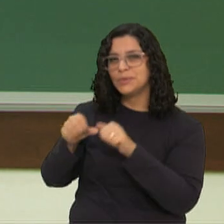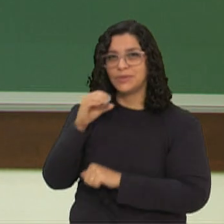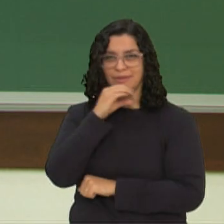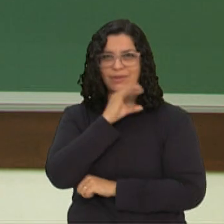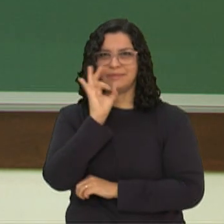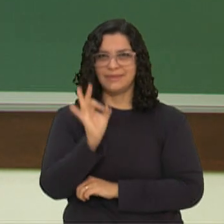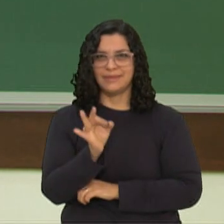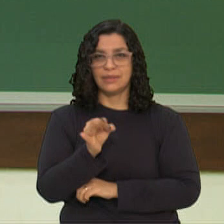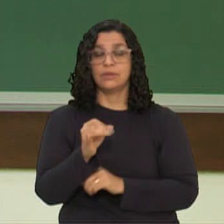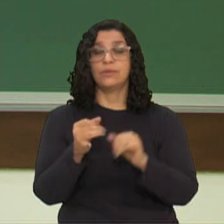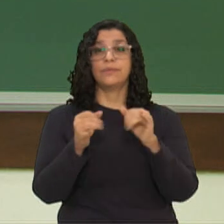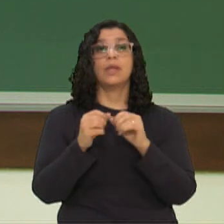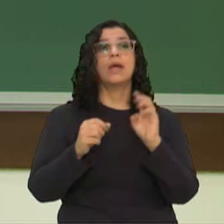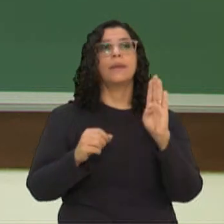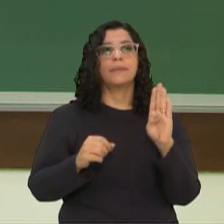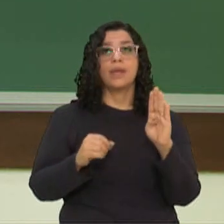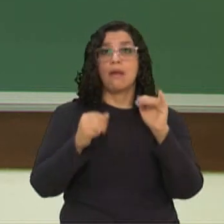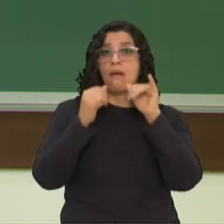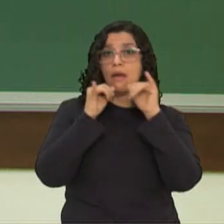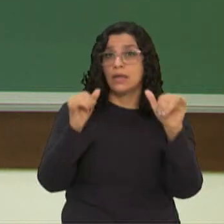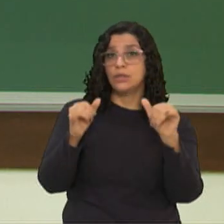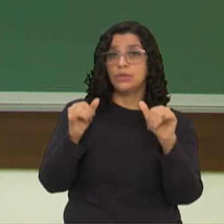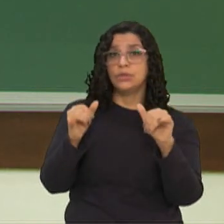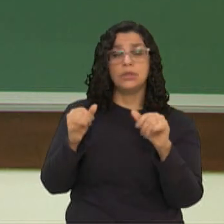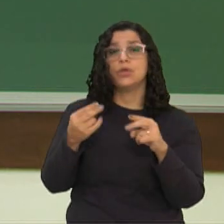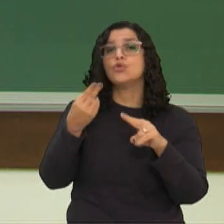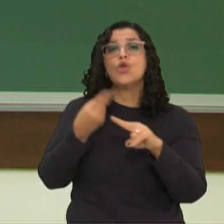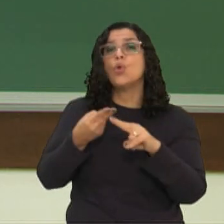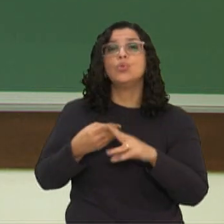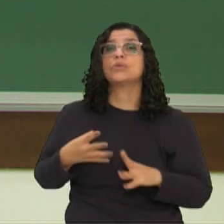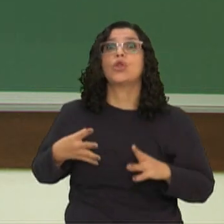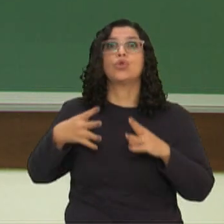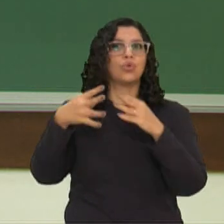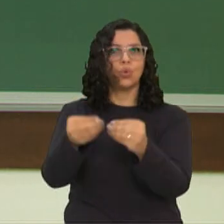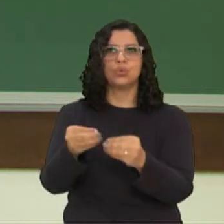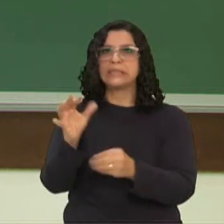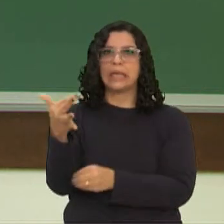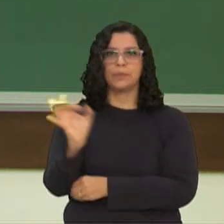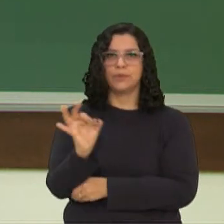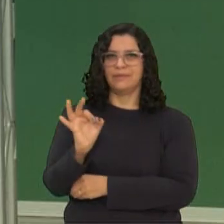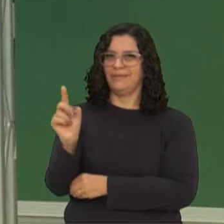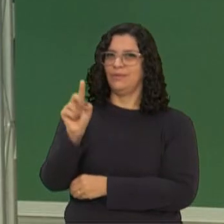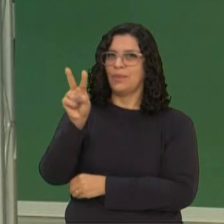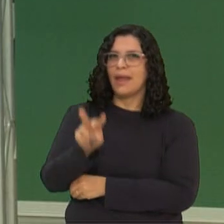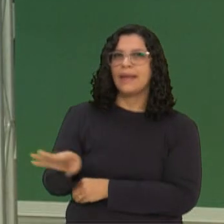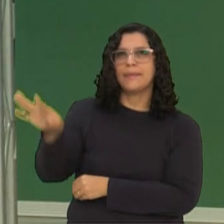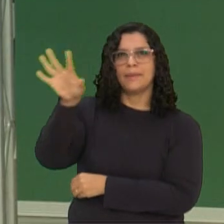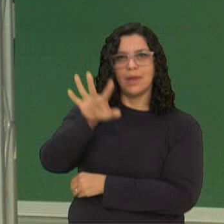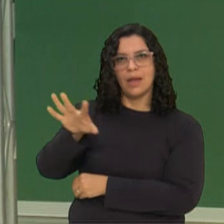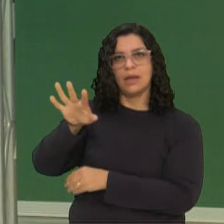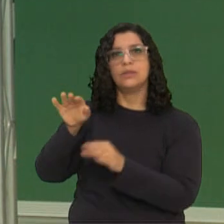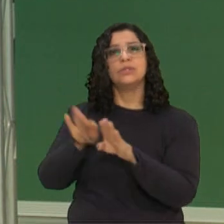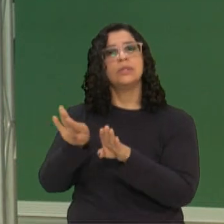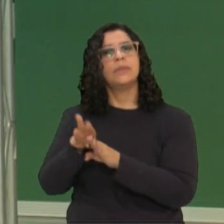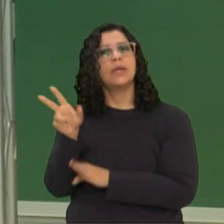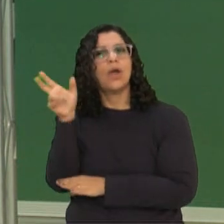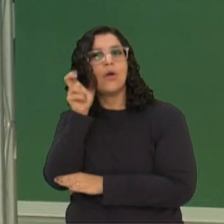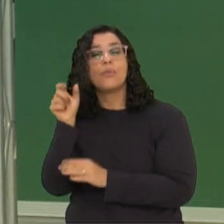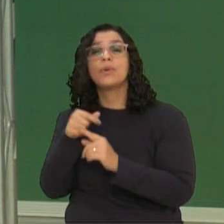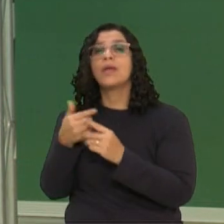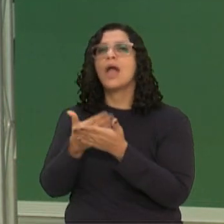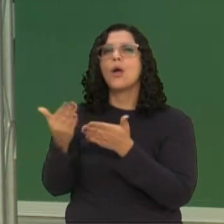A energia elétrica não é usada integralmente para a produção de imagem, pois parte da mesma